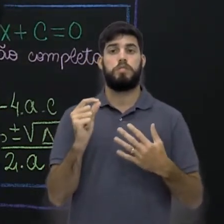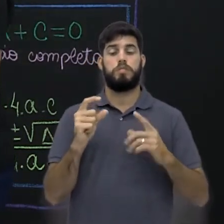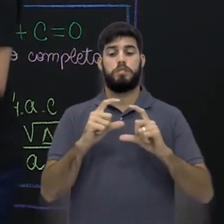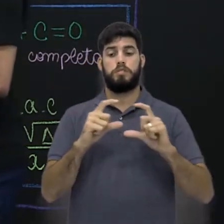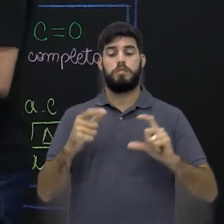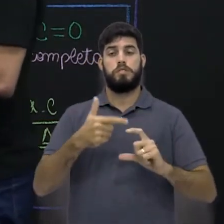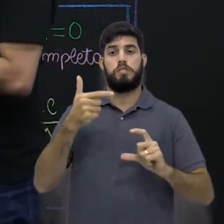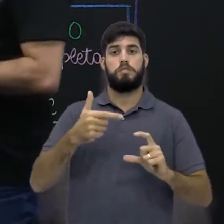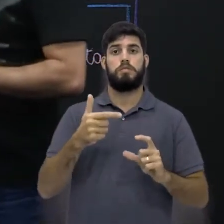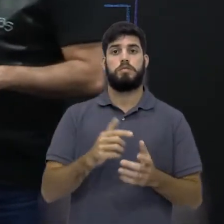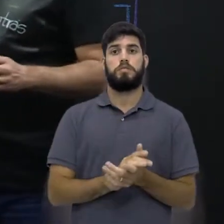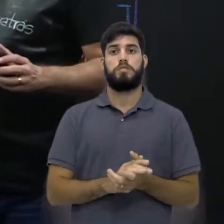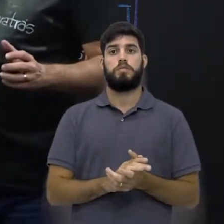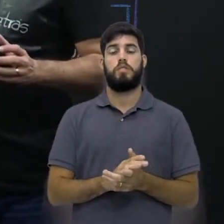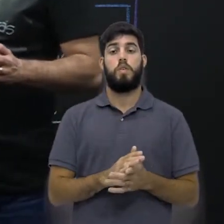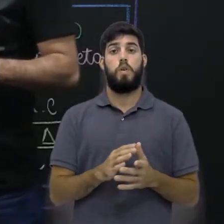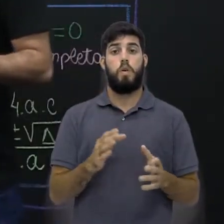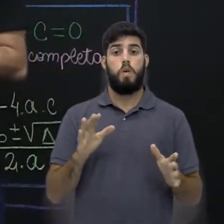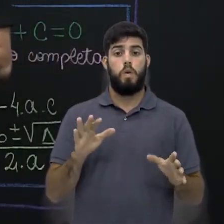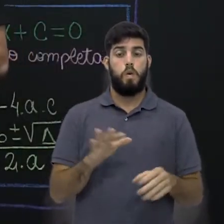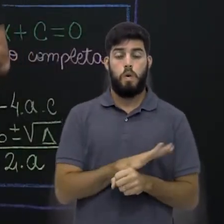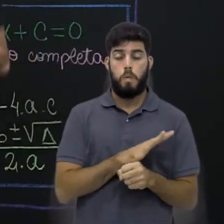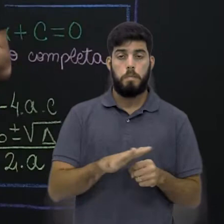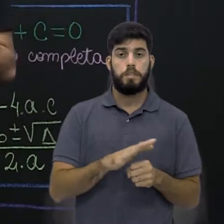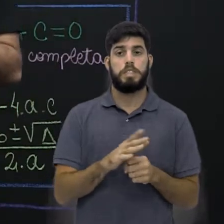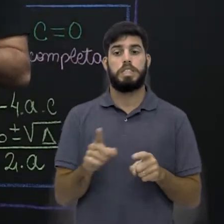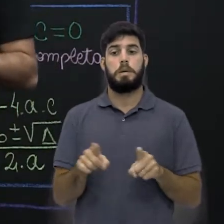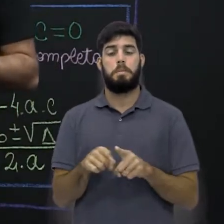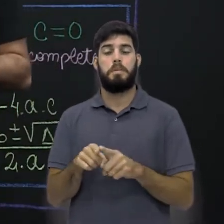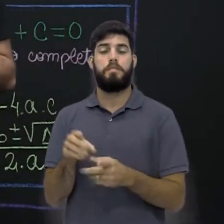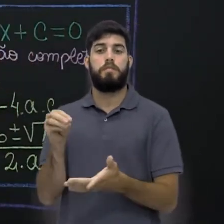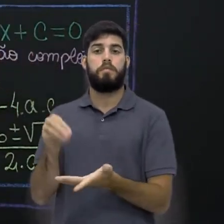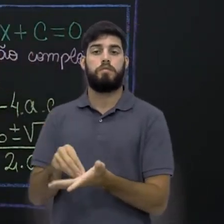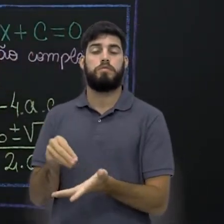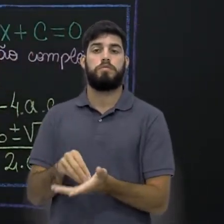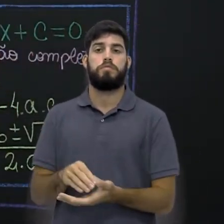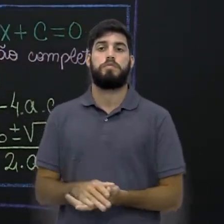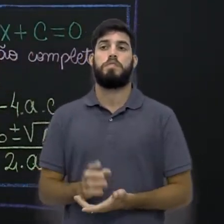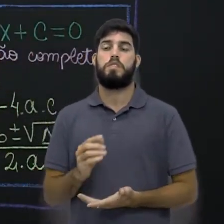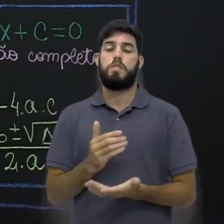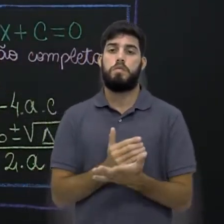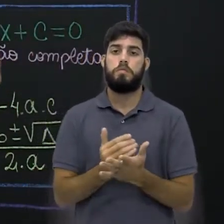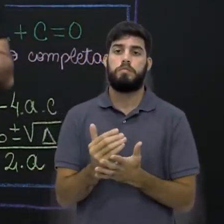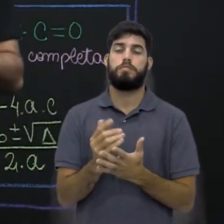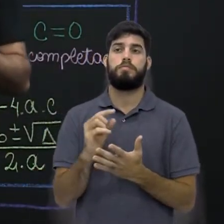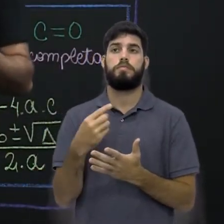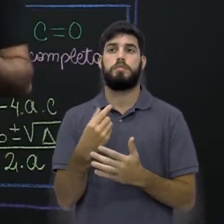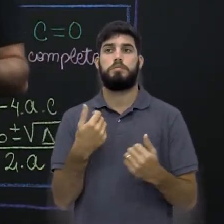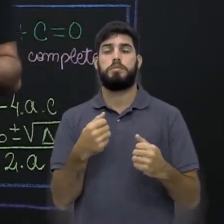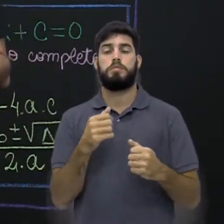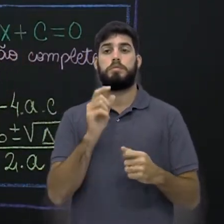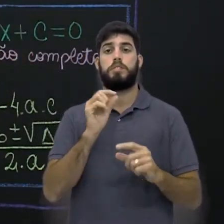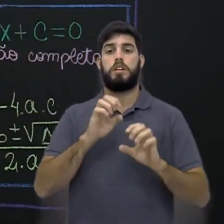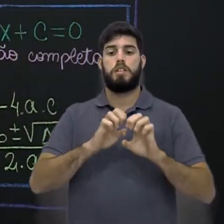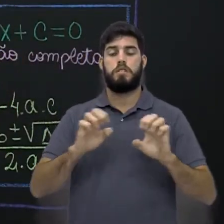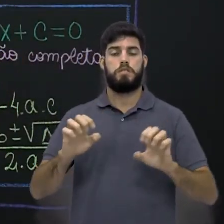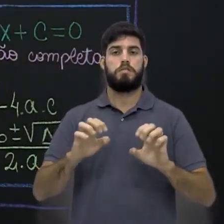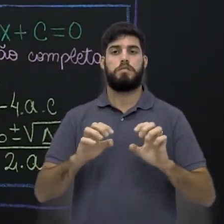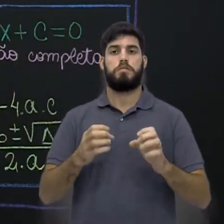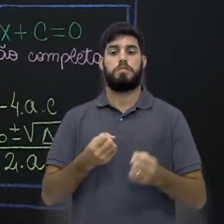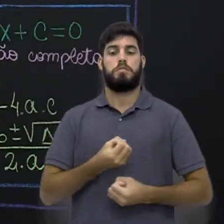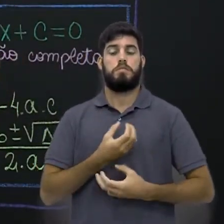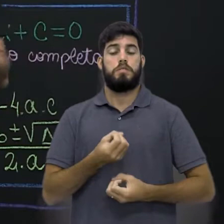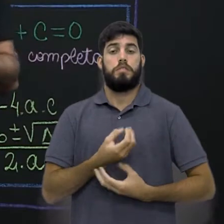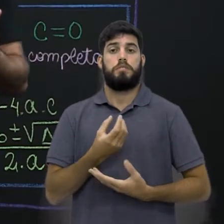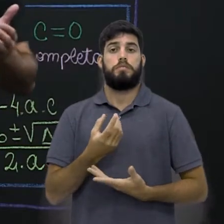segundo grau, completas e incompletas. Gente, inicialmente temos que saber que equação é uma expressão algébrica